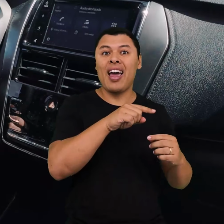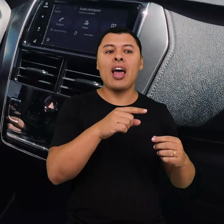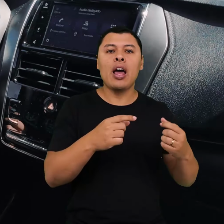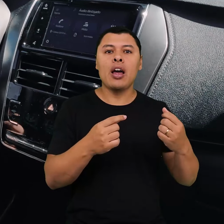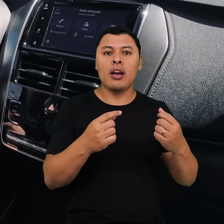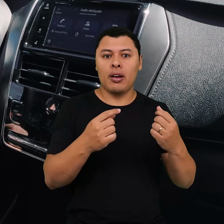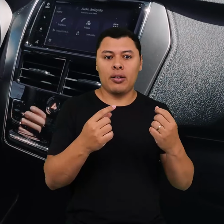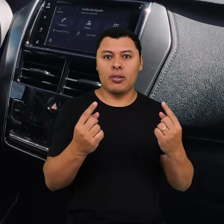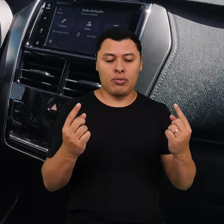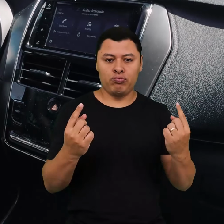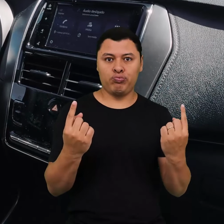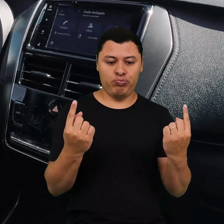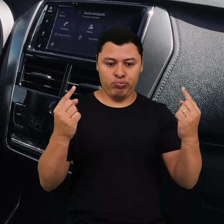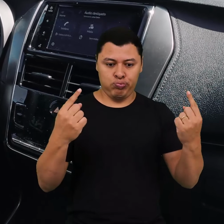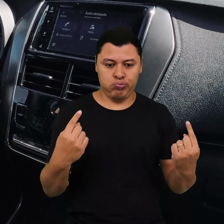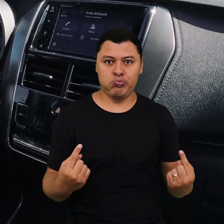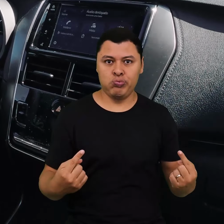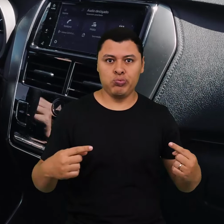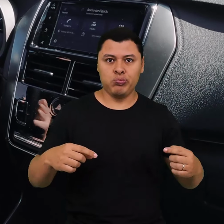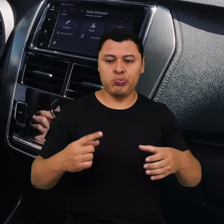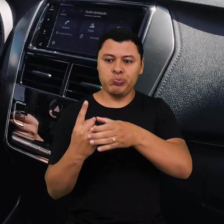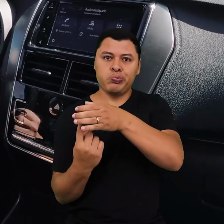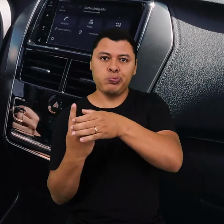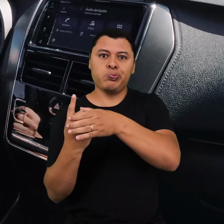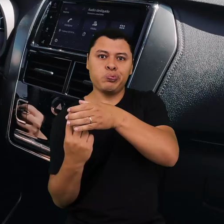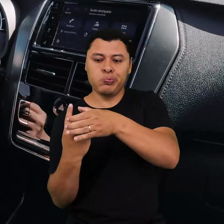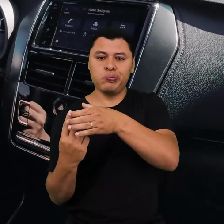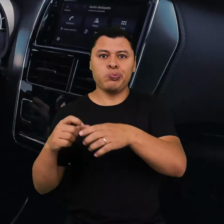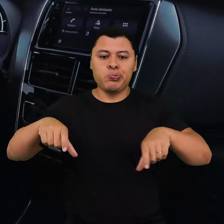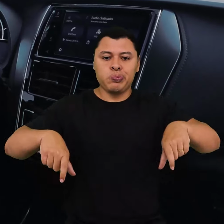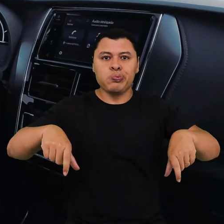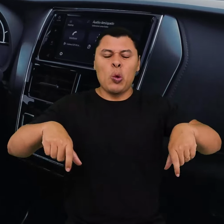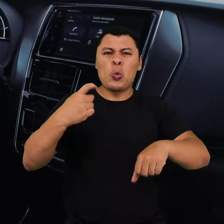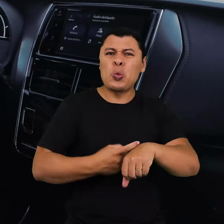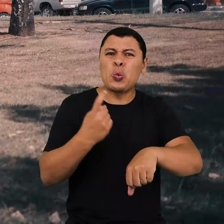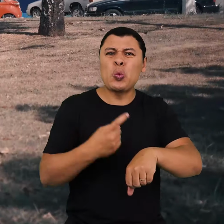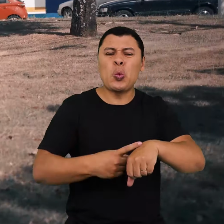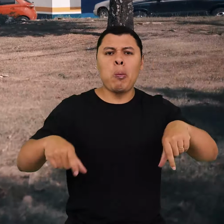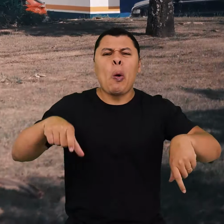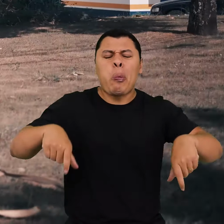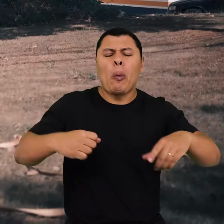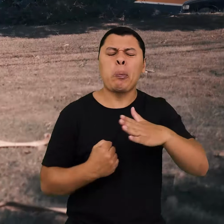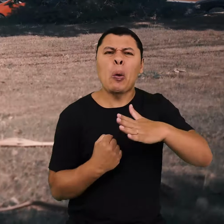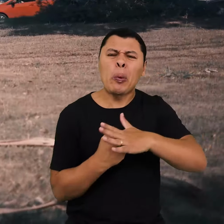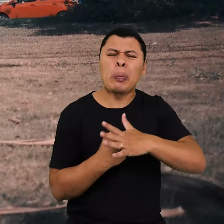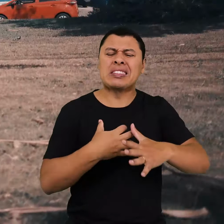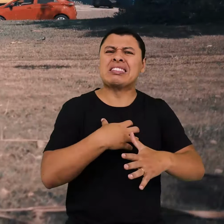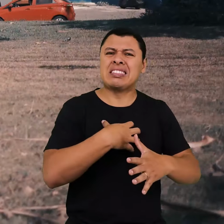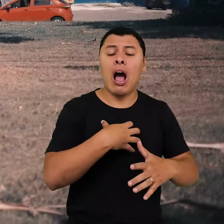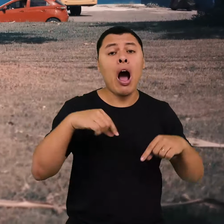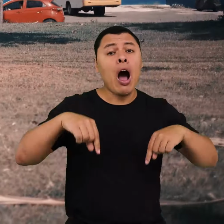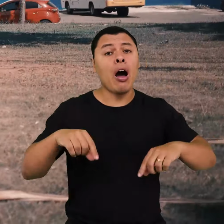muito dura, né? Realmente com curso curto e com absorção muito rígida, né? E esse carro aqui não, a gente